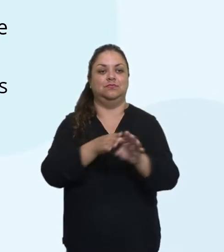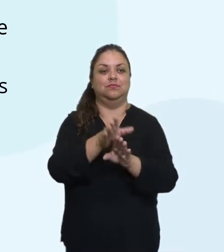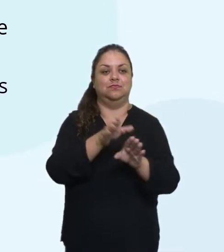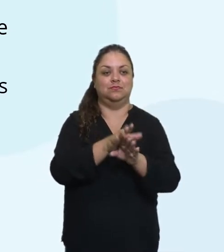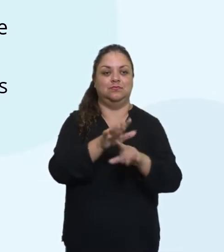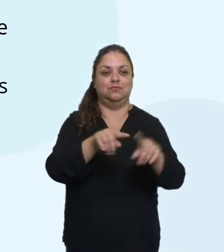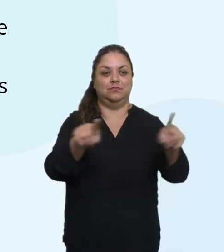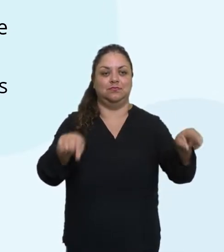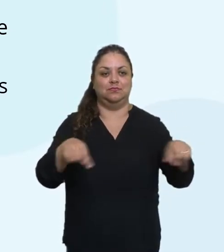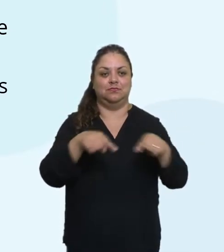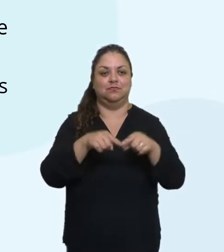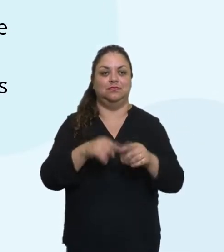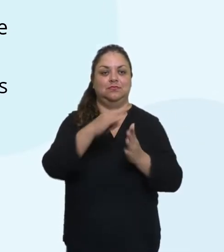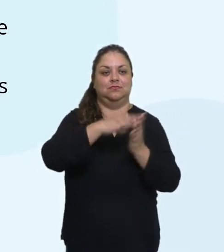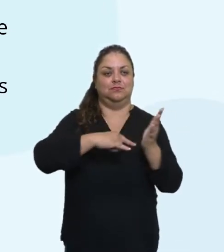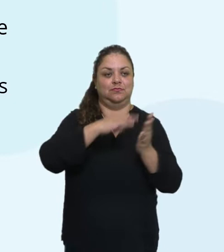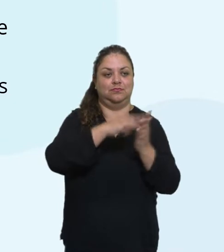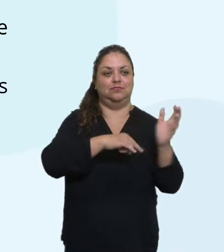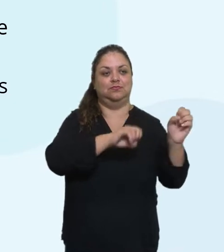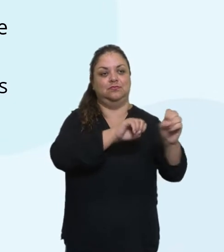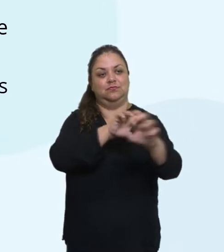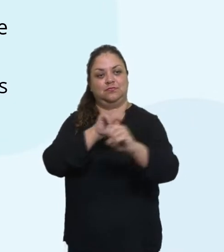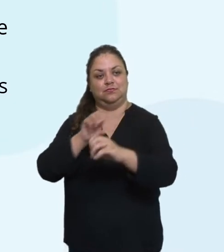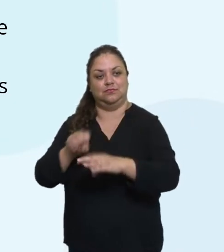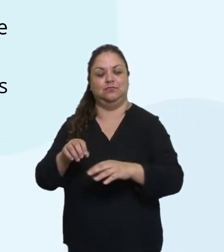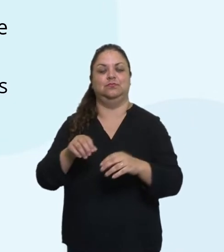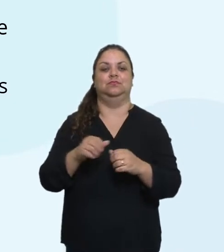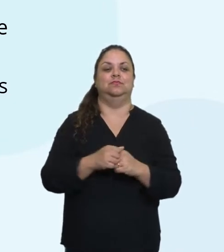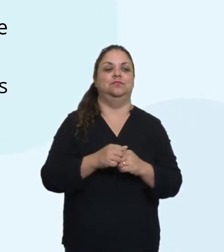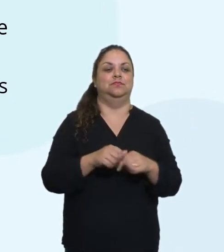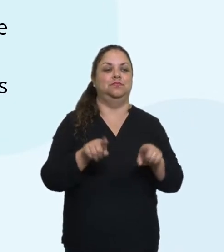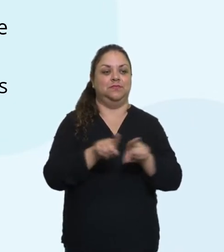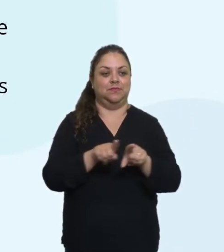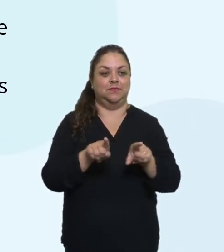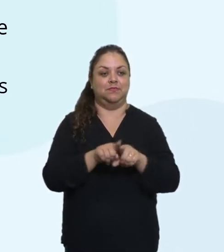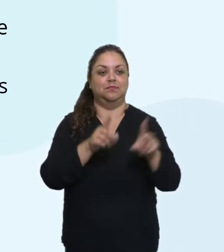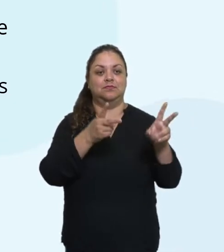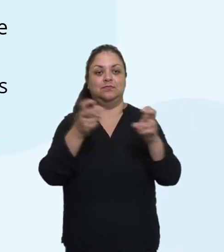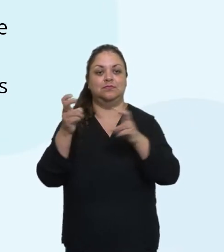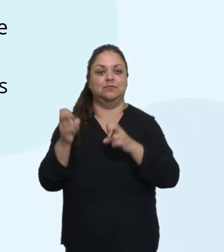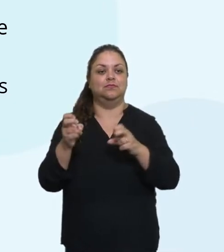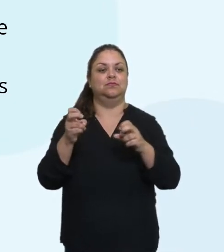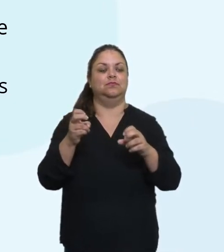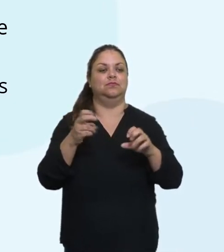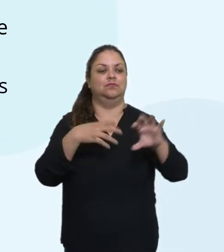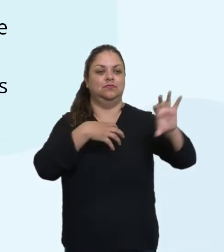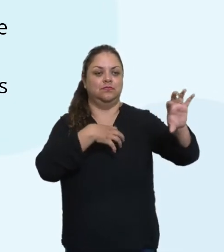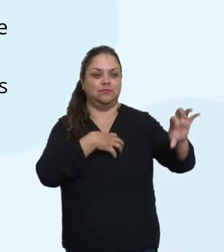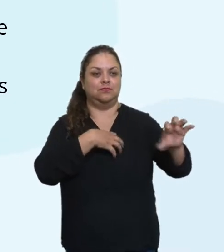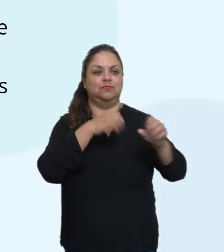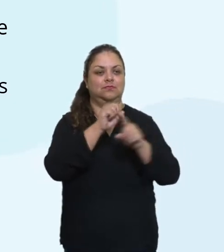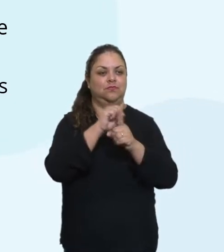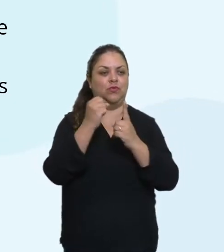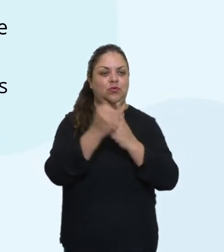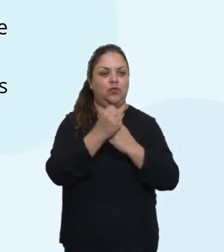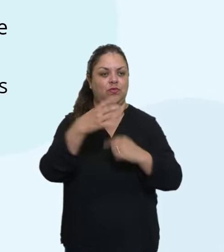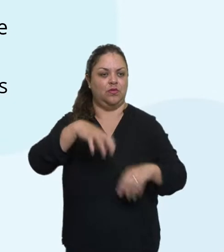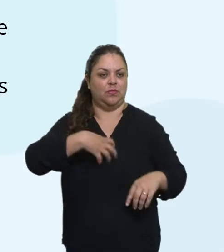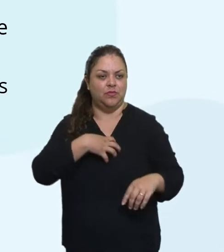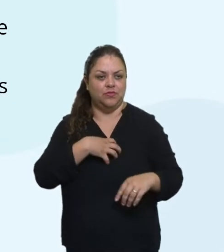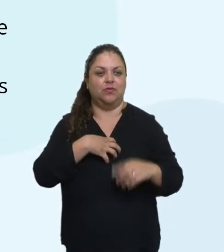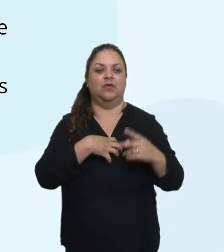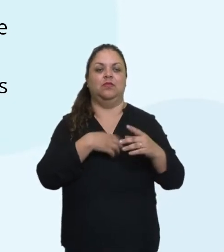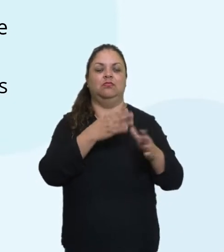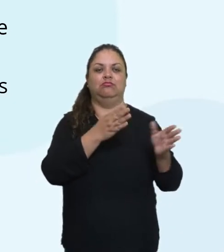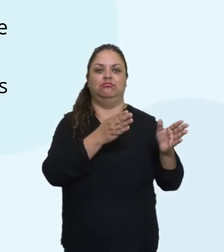série reconhecer a integração das o cognitivo e socioemocional no processo de ensino e